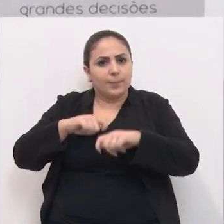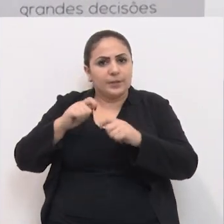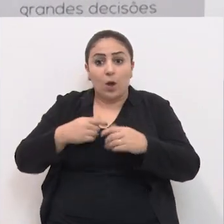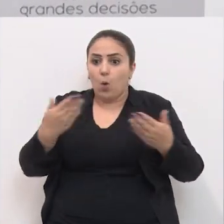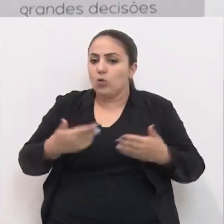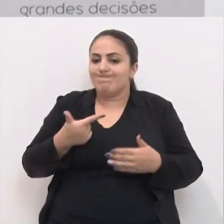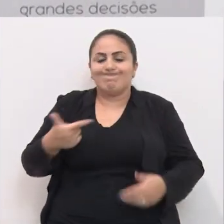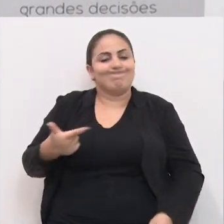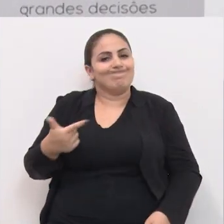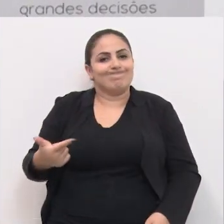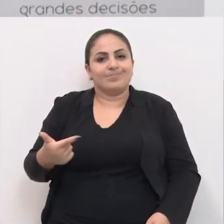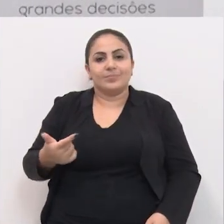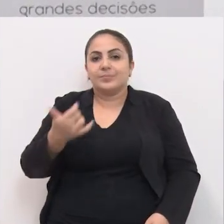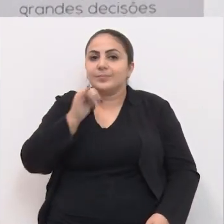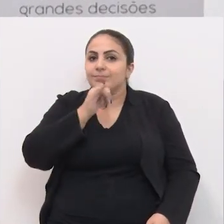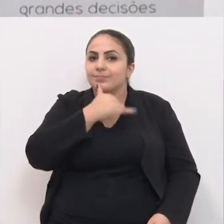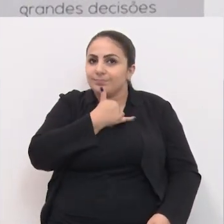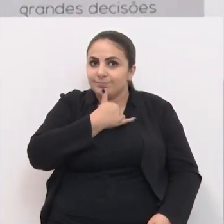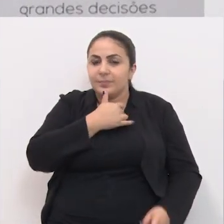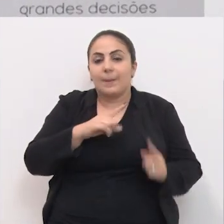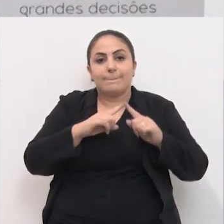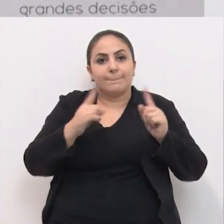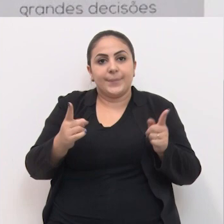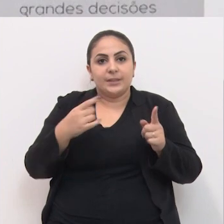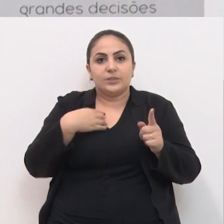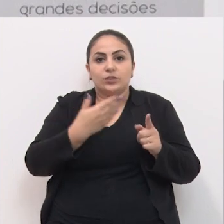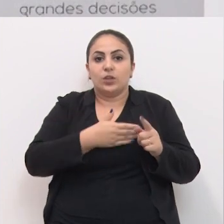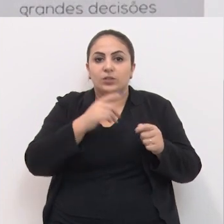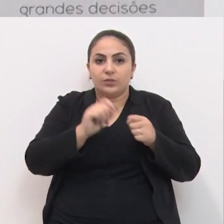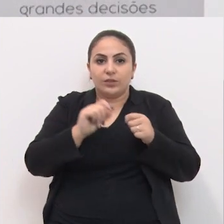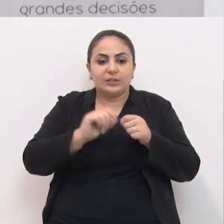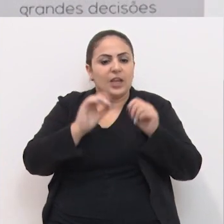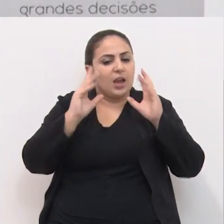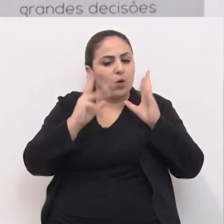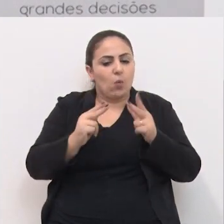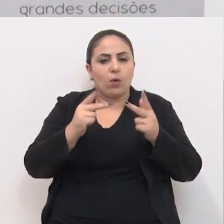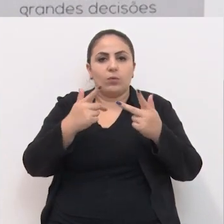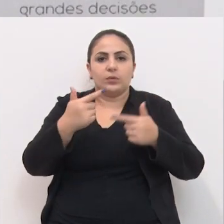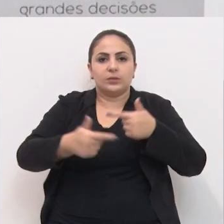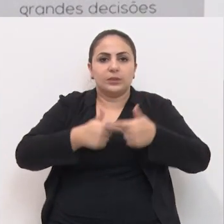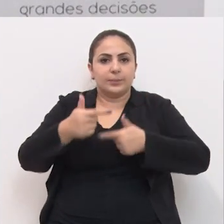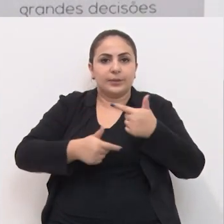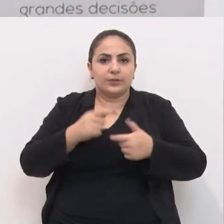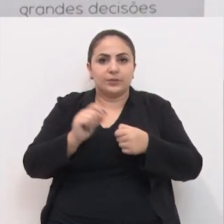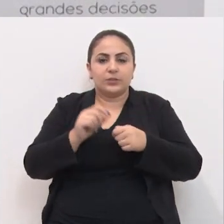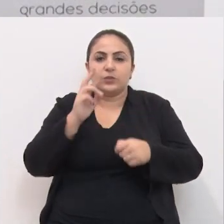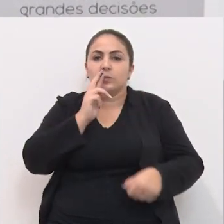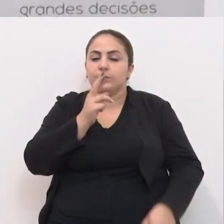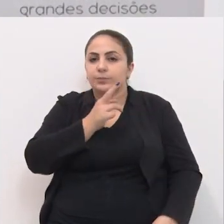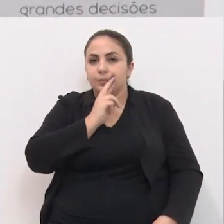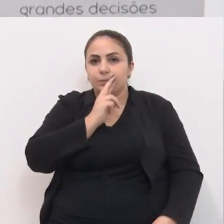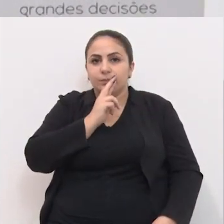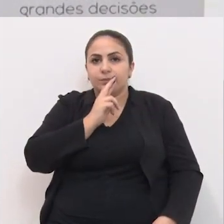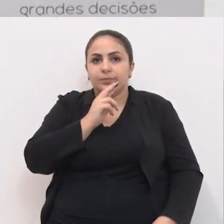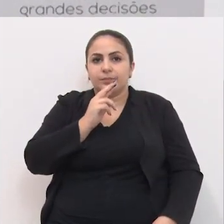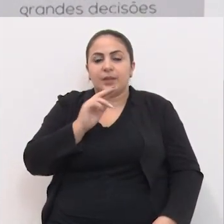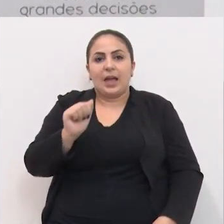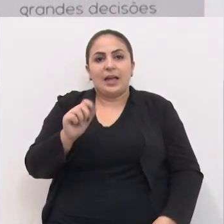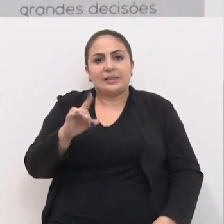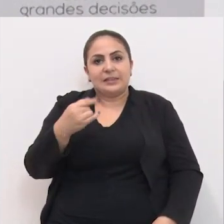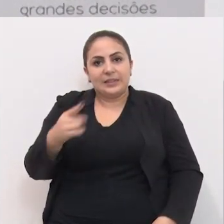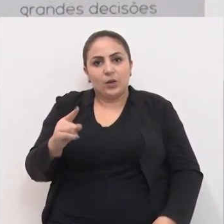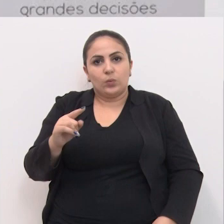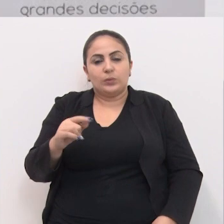nós precisamos. Além disso, agora vem uma nova etapa, a partir da aprovação,